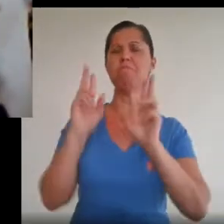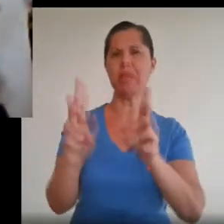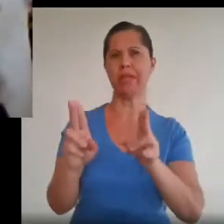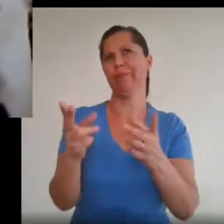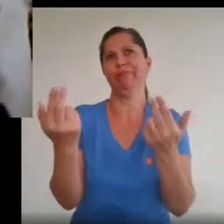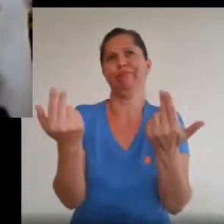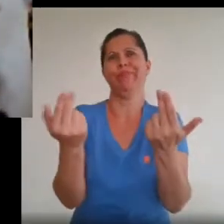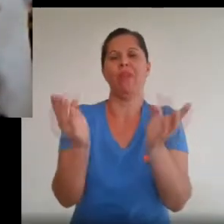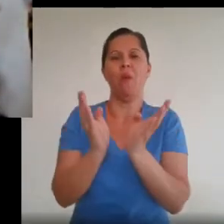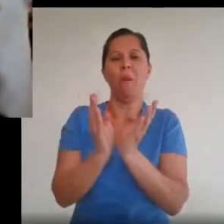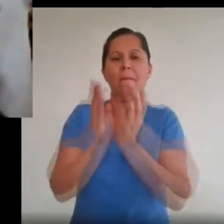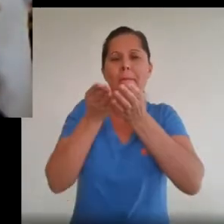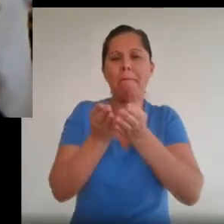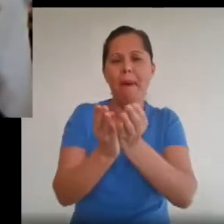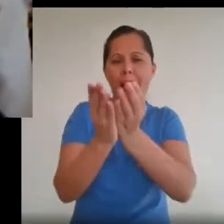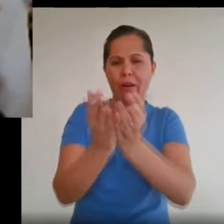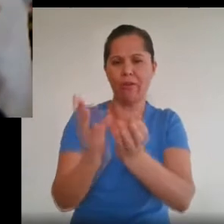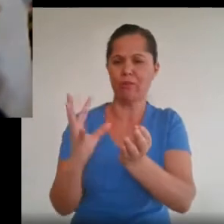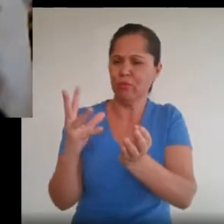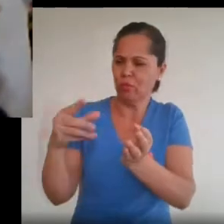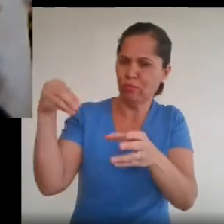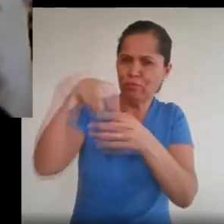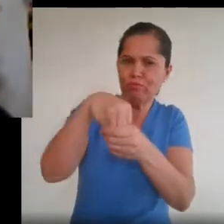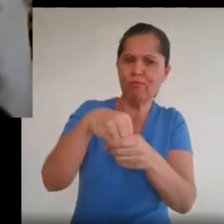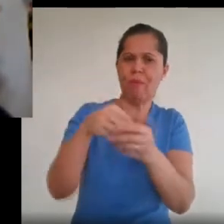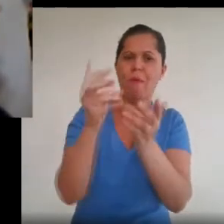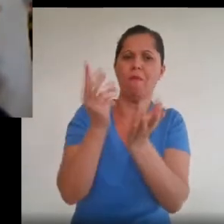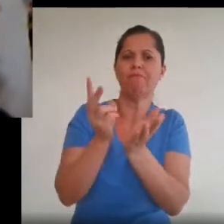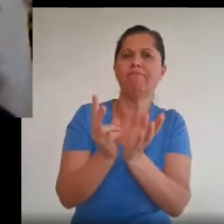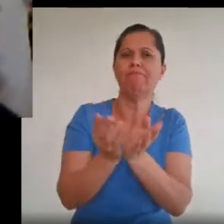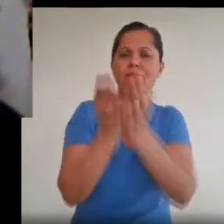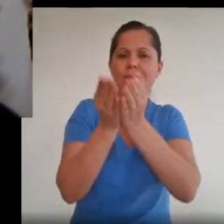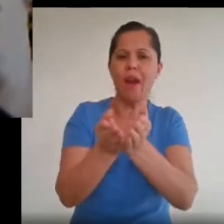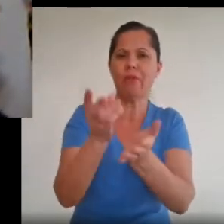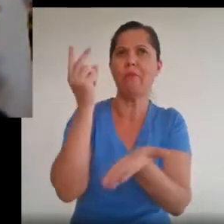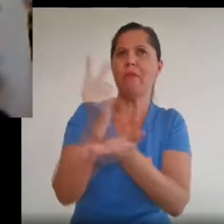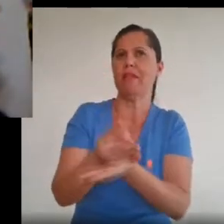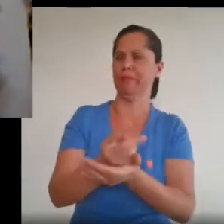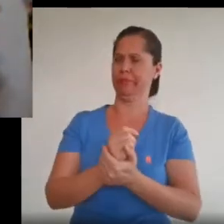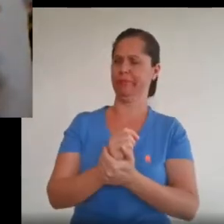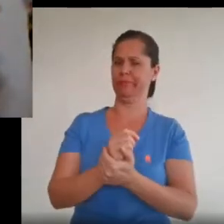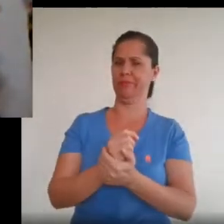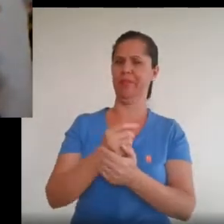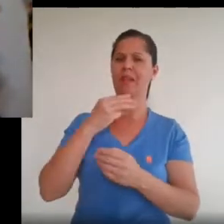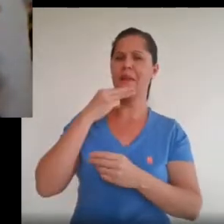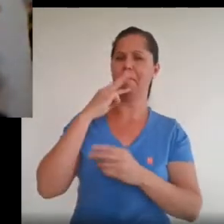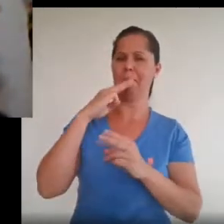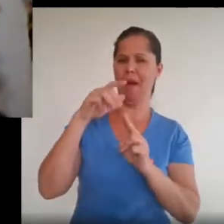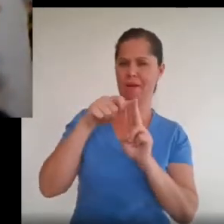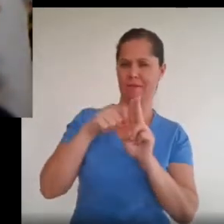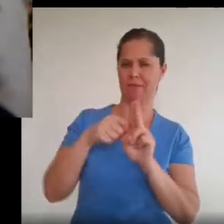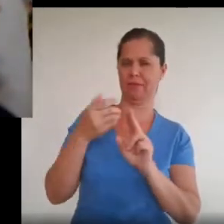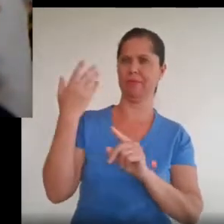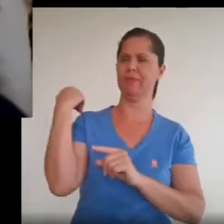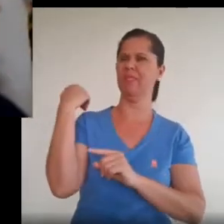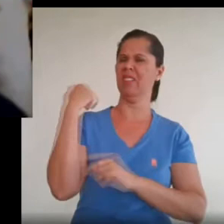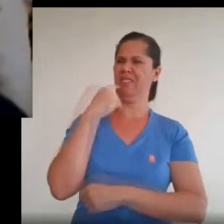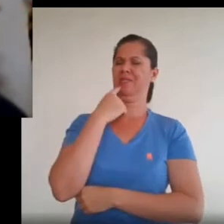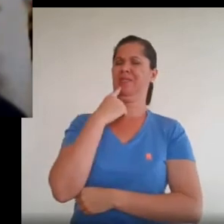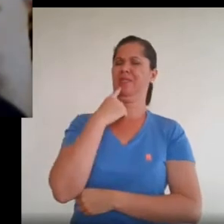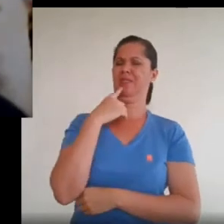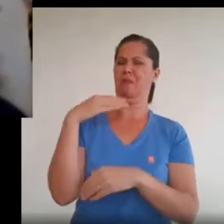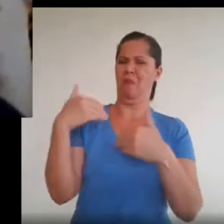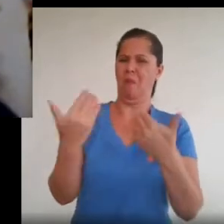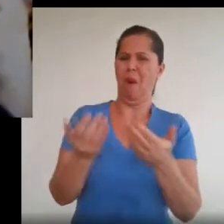Aí, quando eu ouvi isso em março, eu falava assim, oi, quem que está em